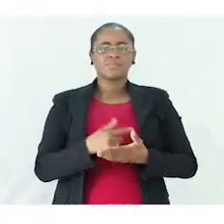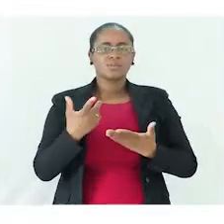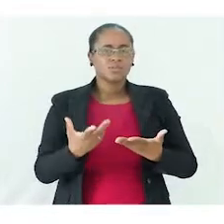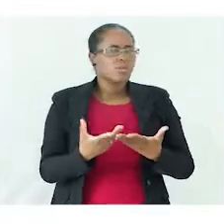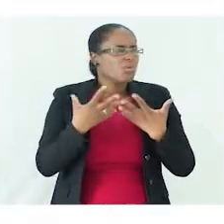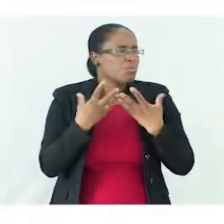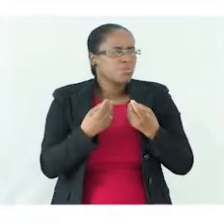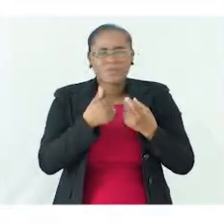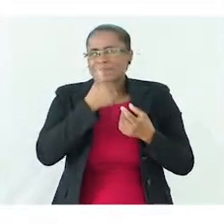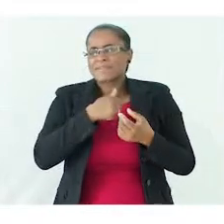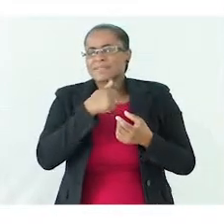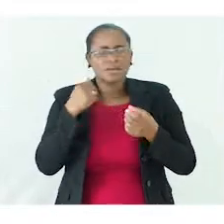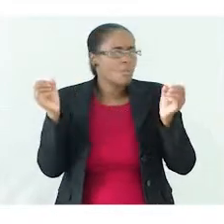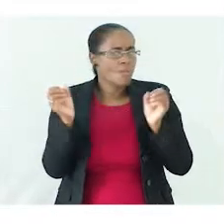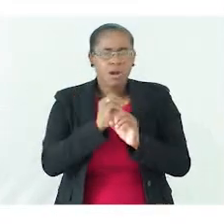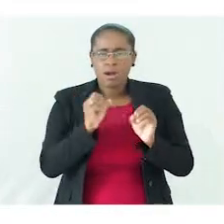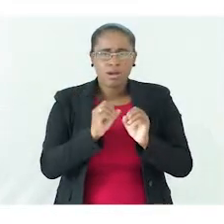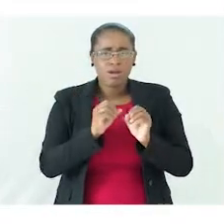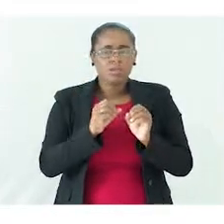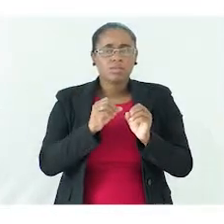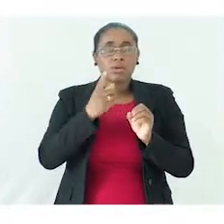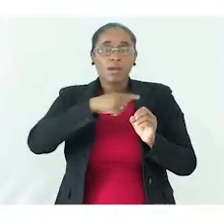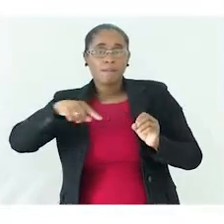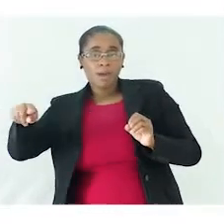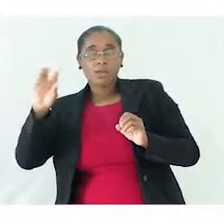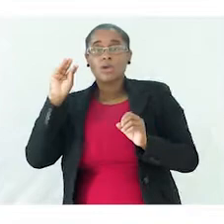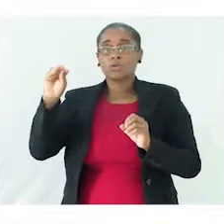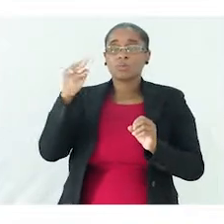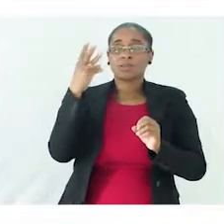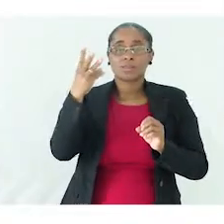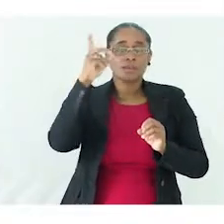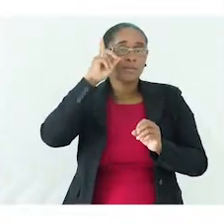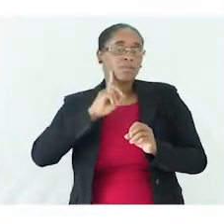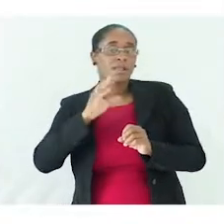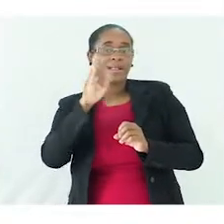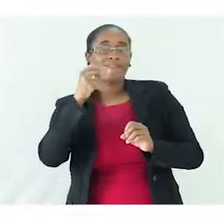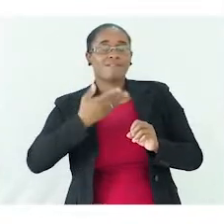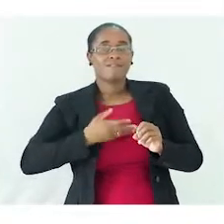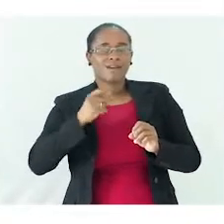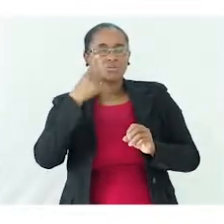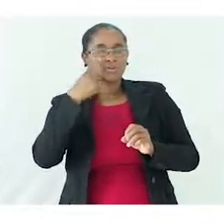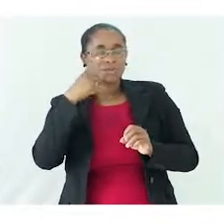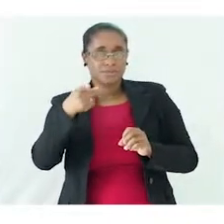de impaciência, mandou chamar 3 fadas conhecidas no reino.